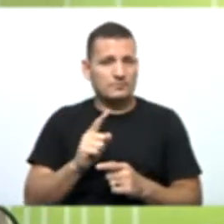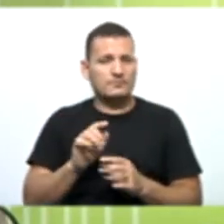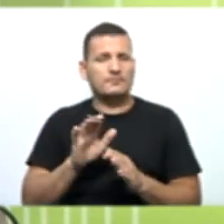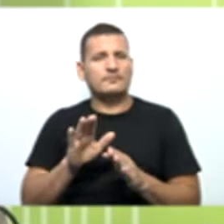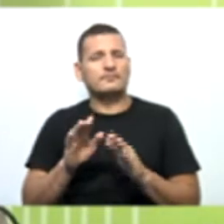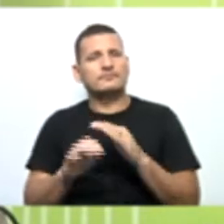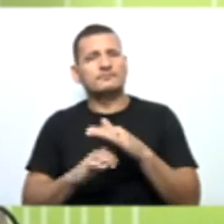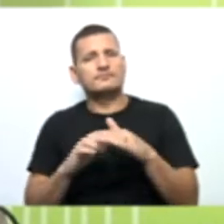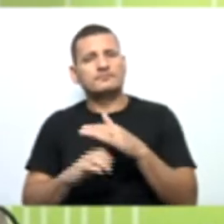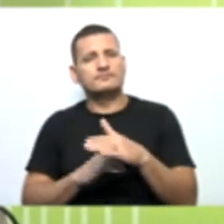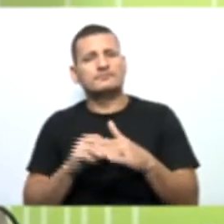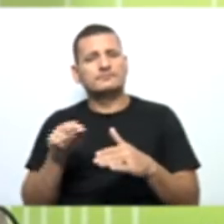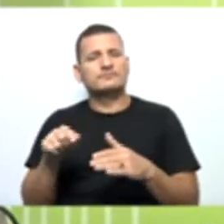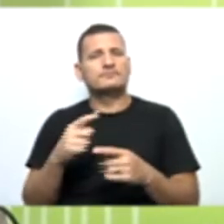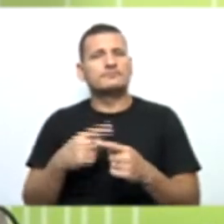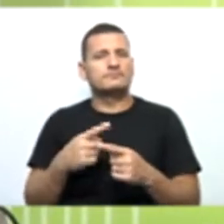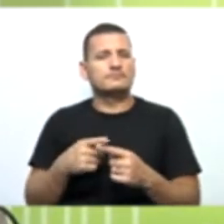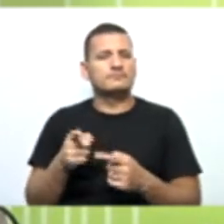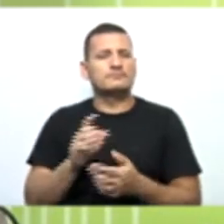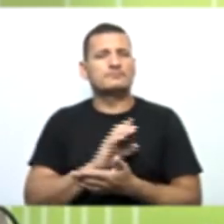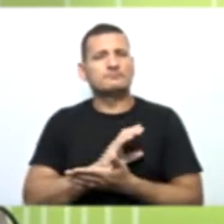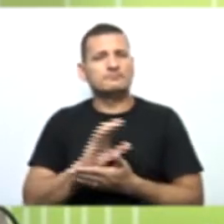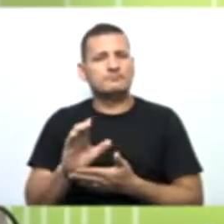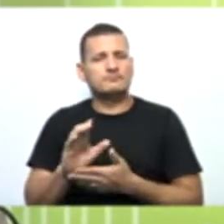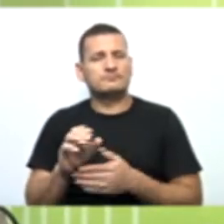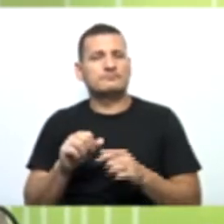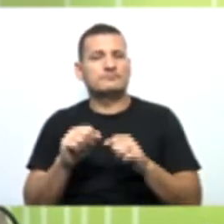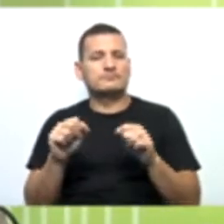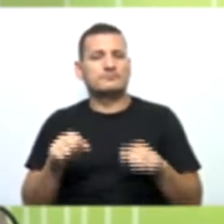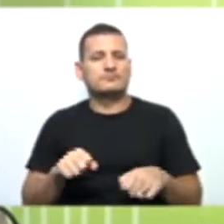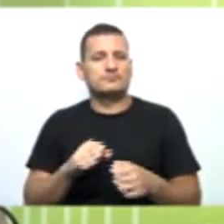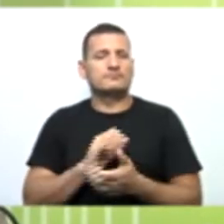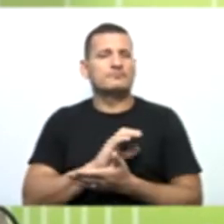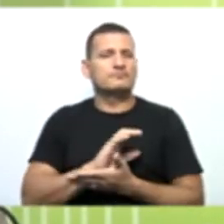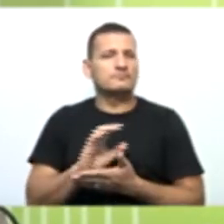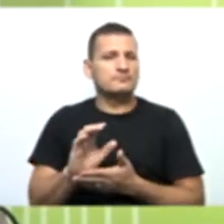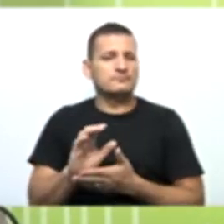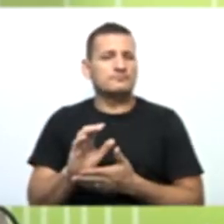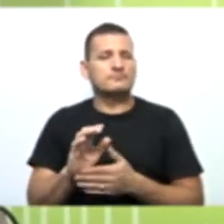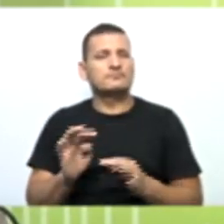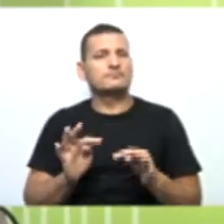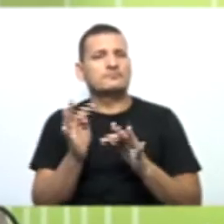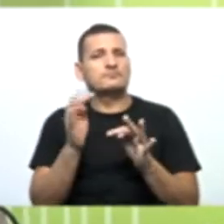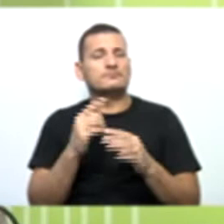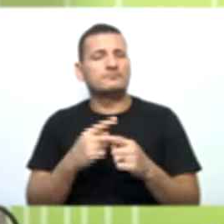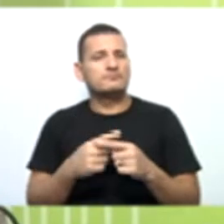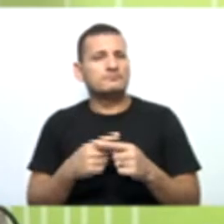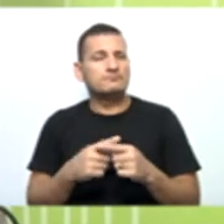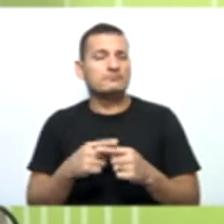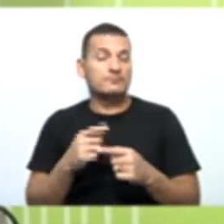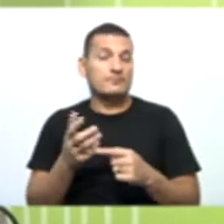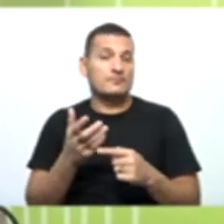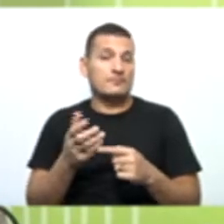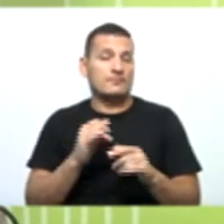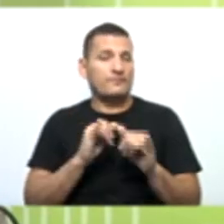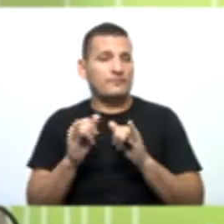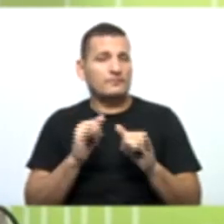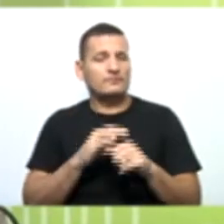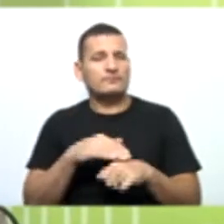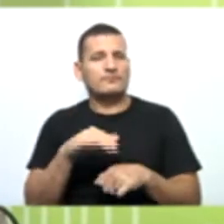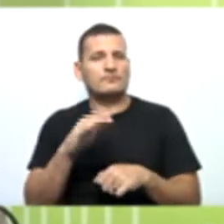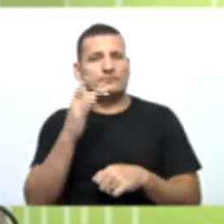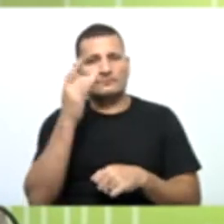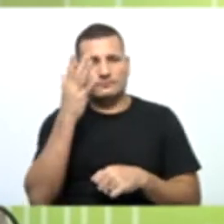eles investem tanto em sistema, tanto em tecnologia? Para ter essa informação mais fácil, né? Ter essa informação mais